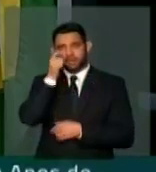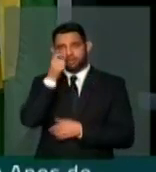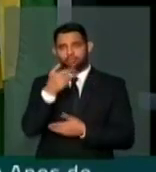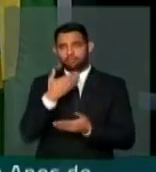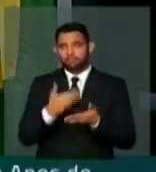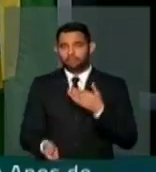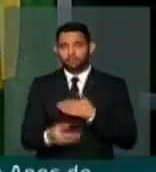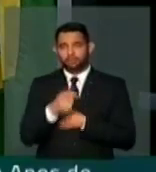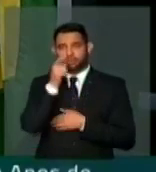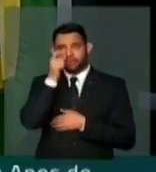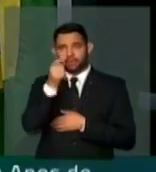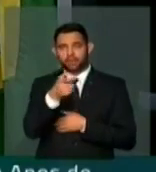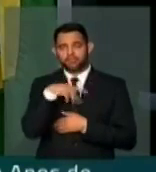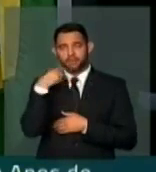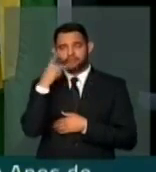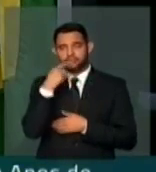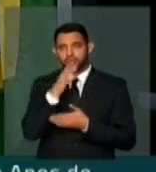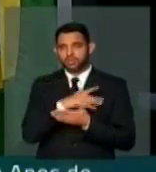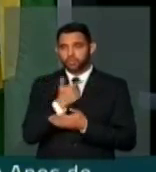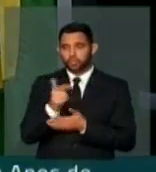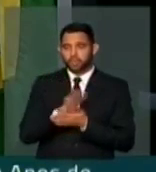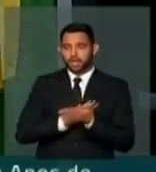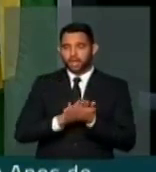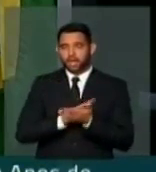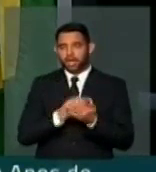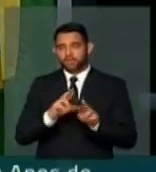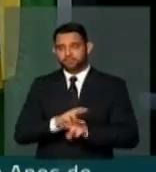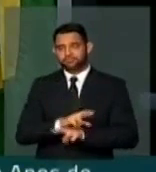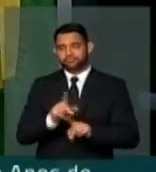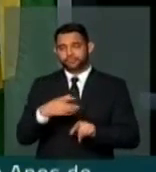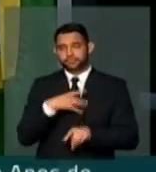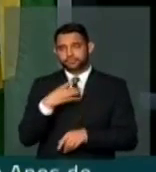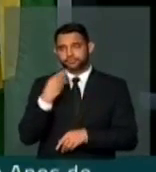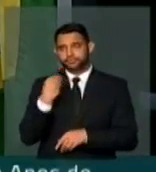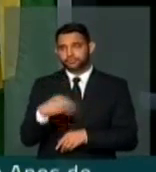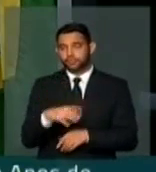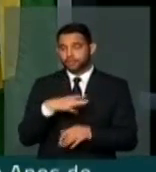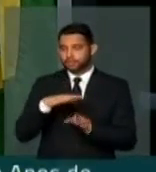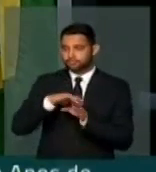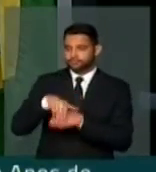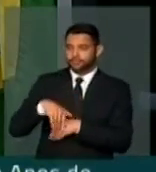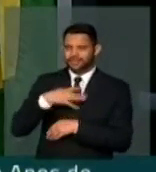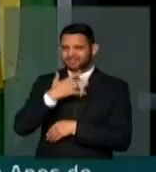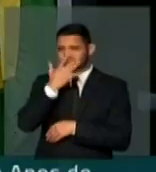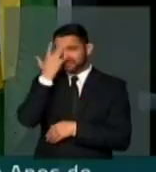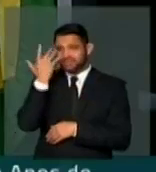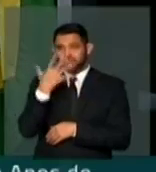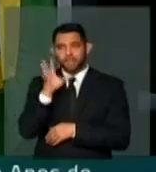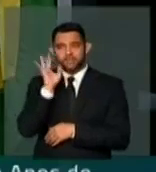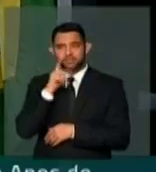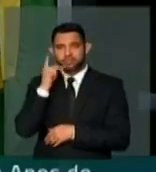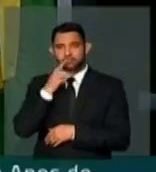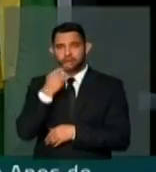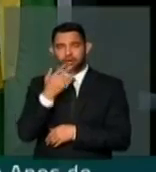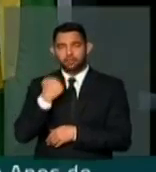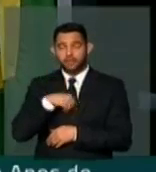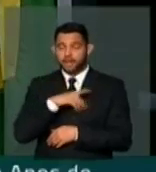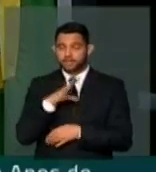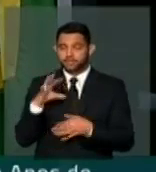do cidadão pela política. A indiferença é lícita, claro, mas sua